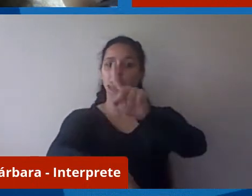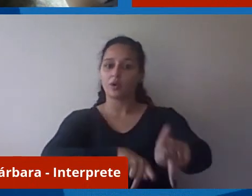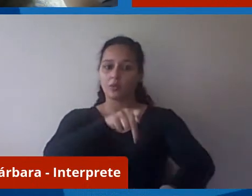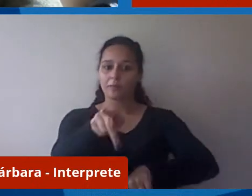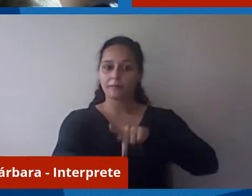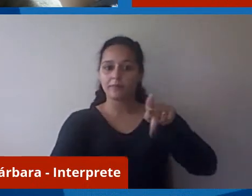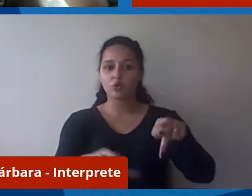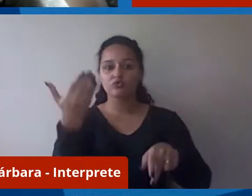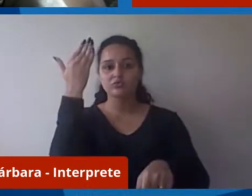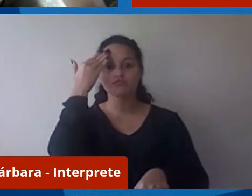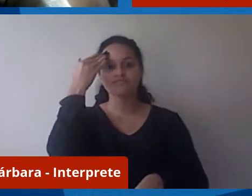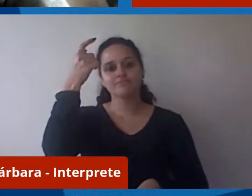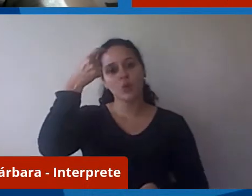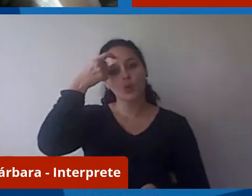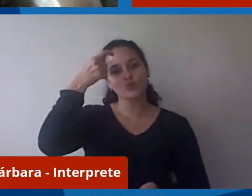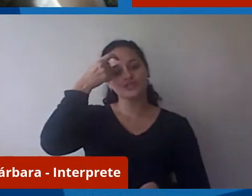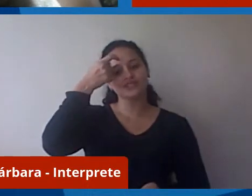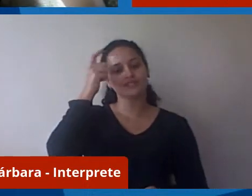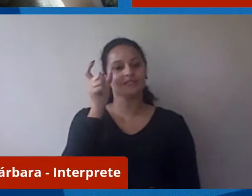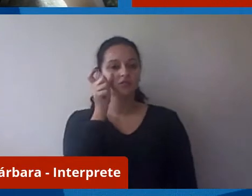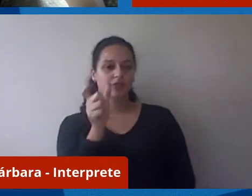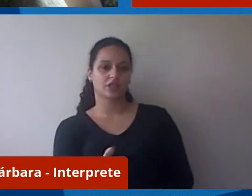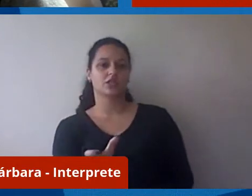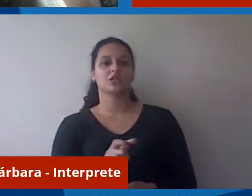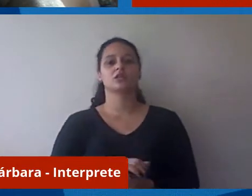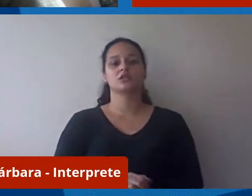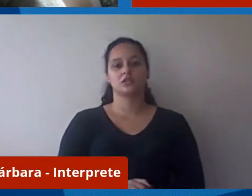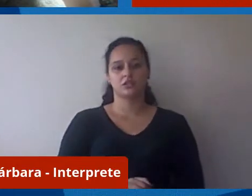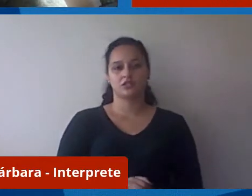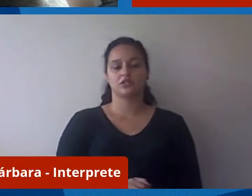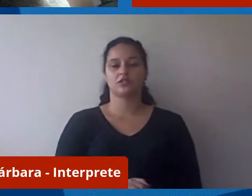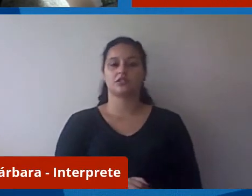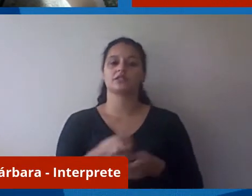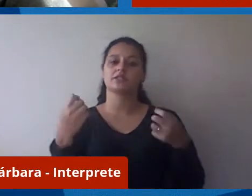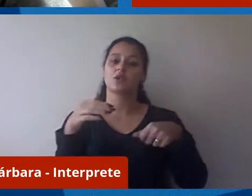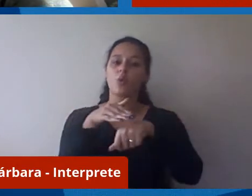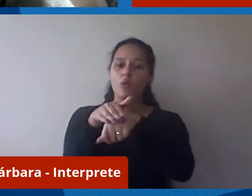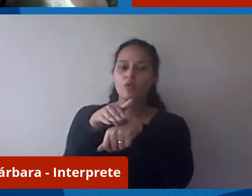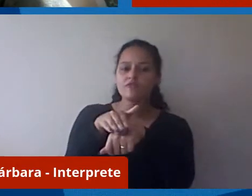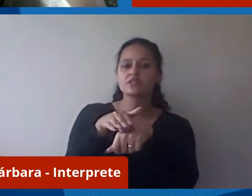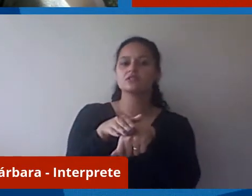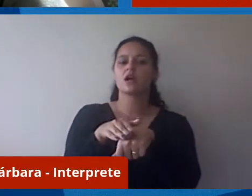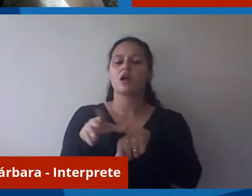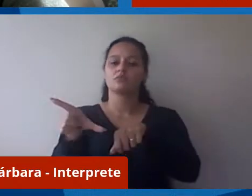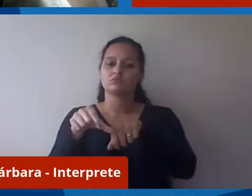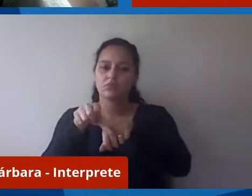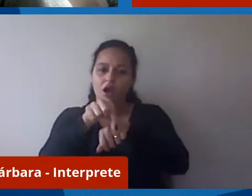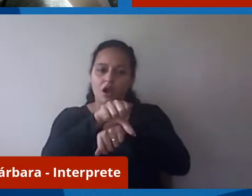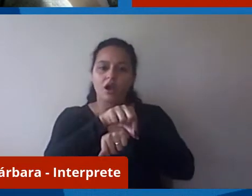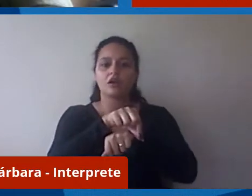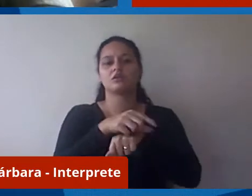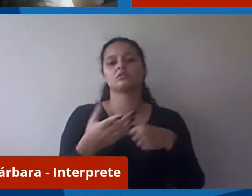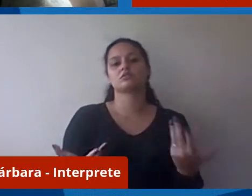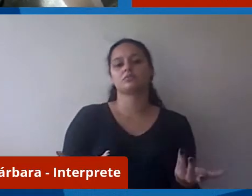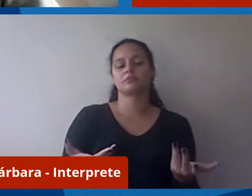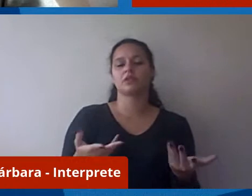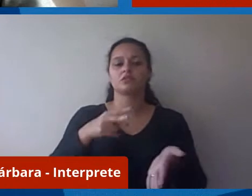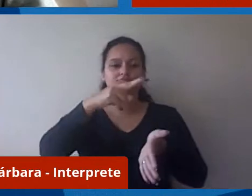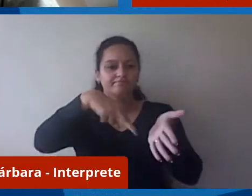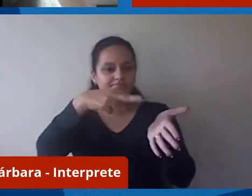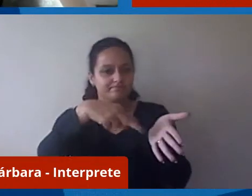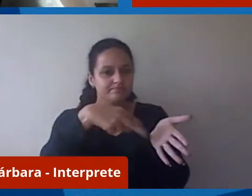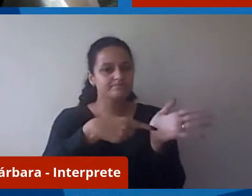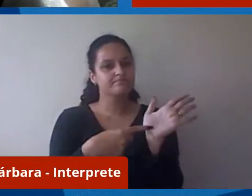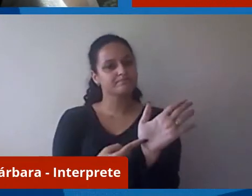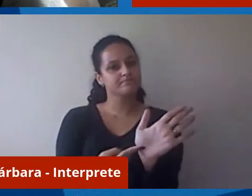seus interesses. Ninguém faz o povo tomar consciência de fora para dentro, mas conversar, argumentar, levar coisas para ler,